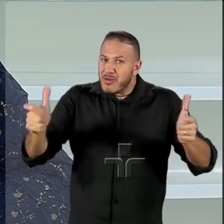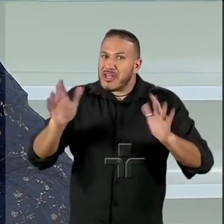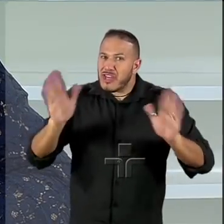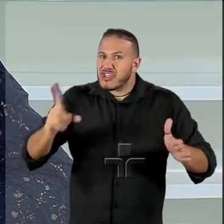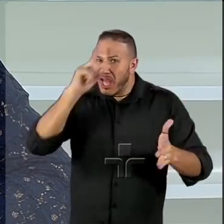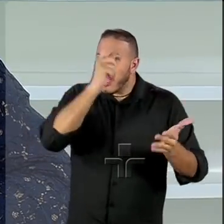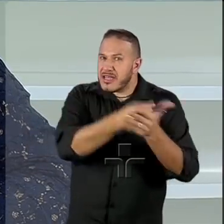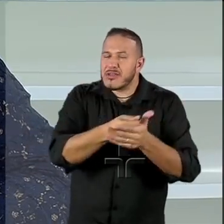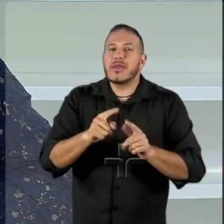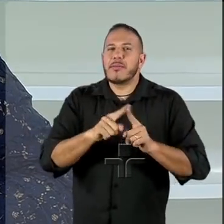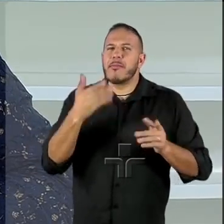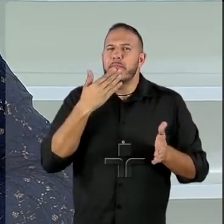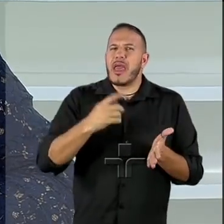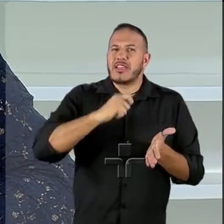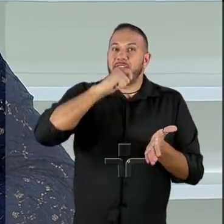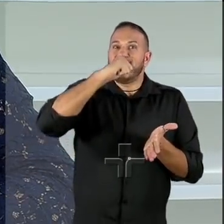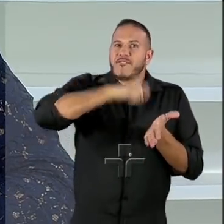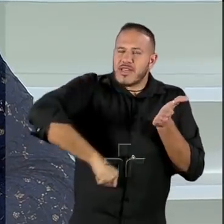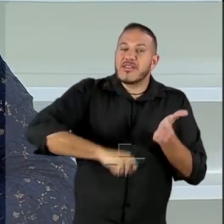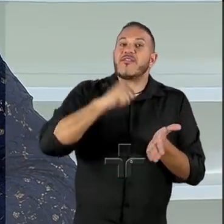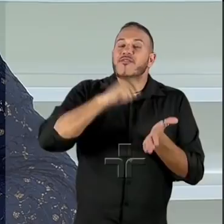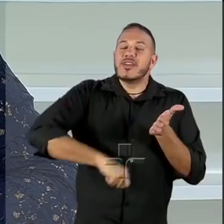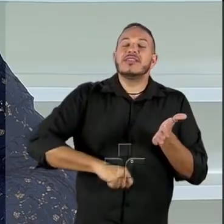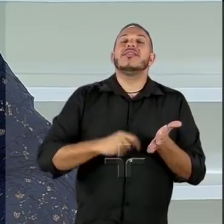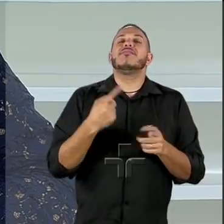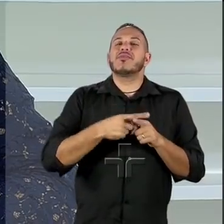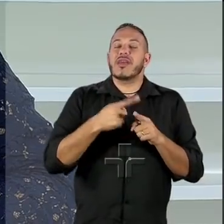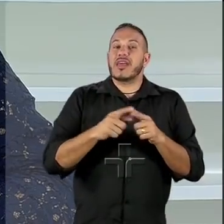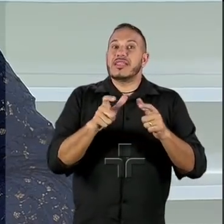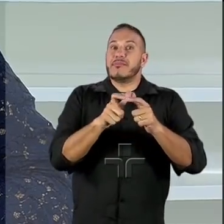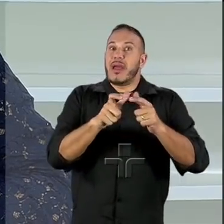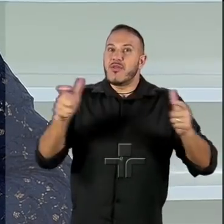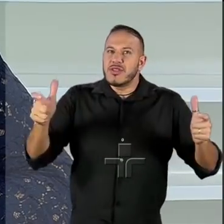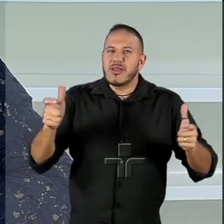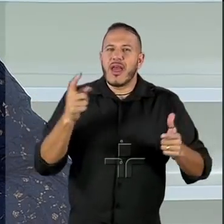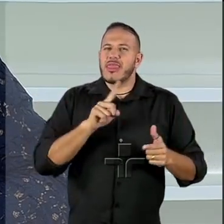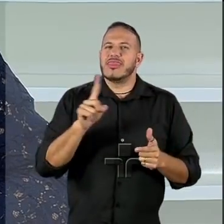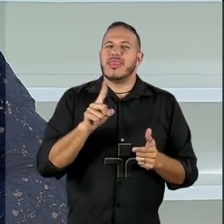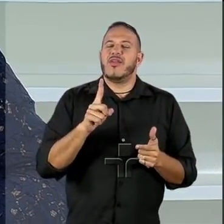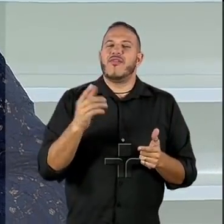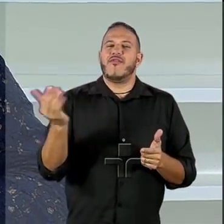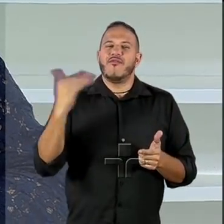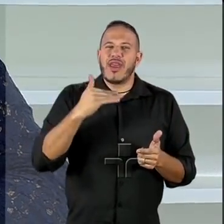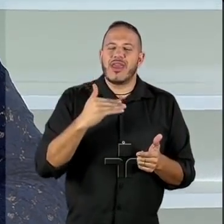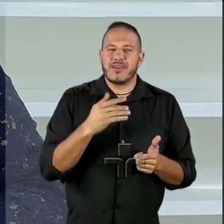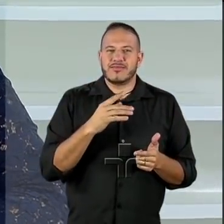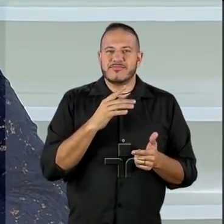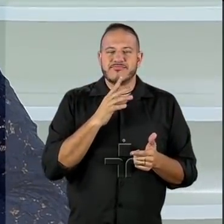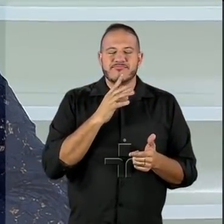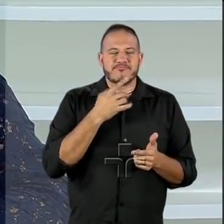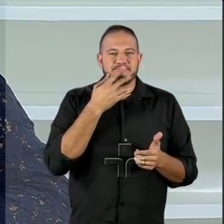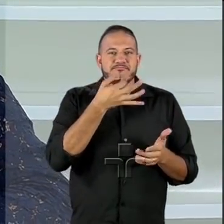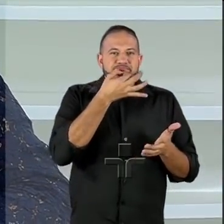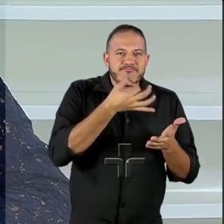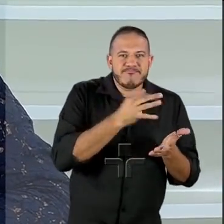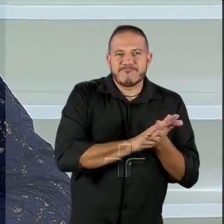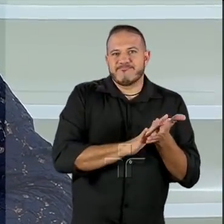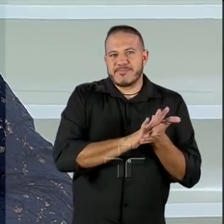E pede vista exatamente para que esta maioria não venha a se concretizar nas suas